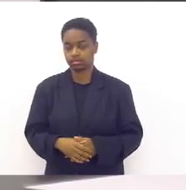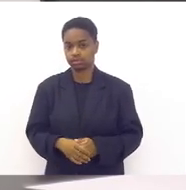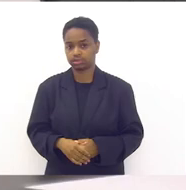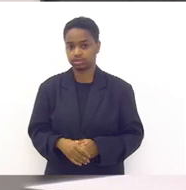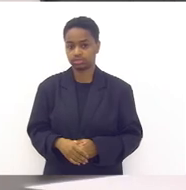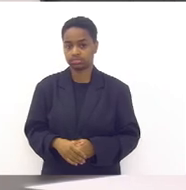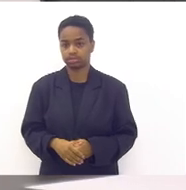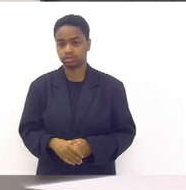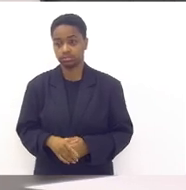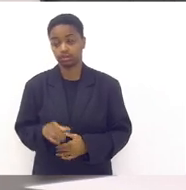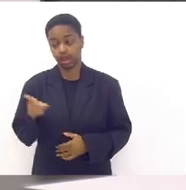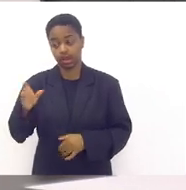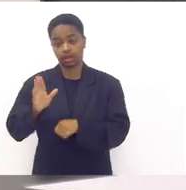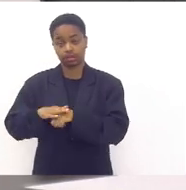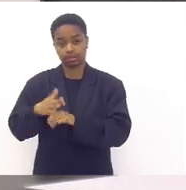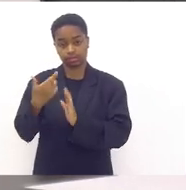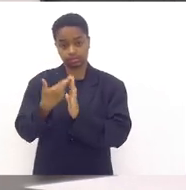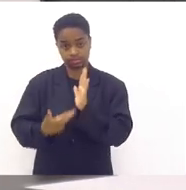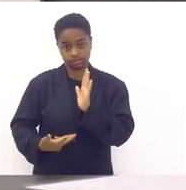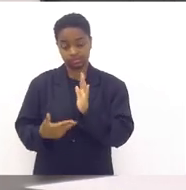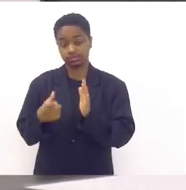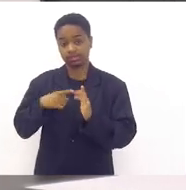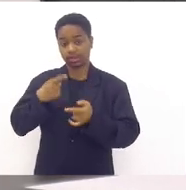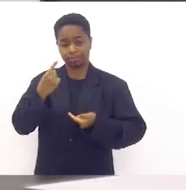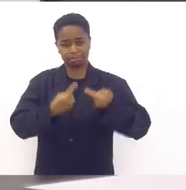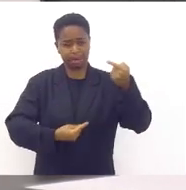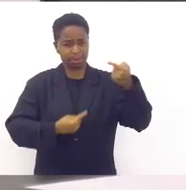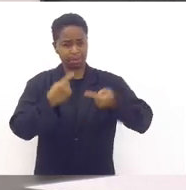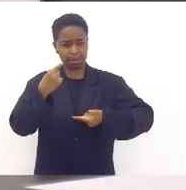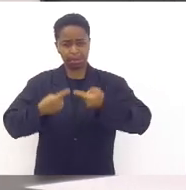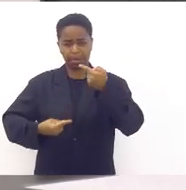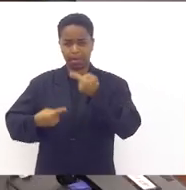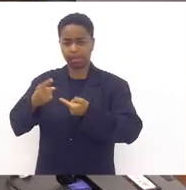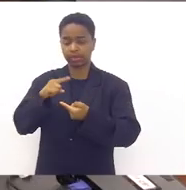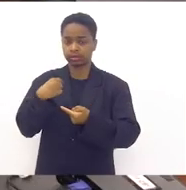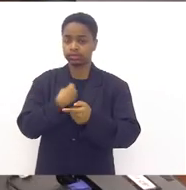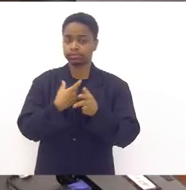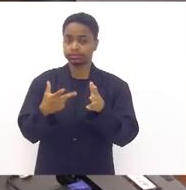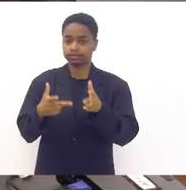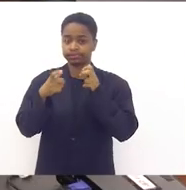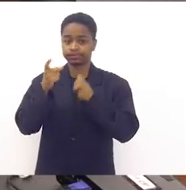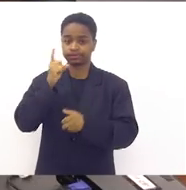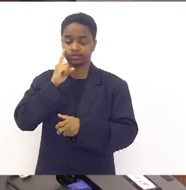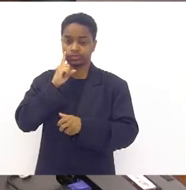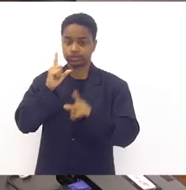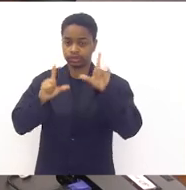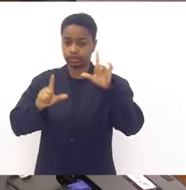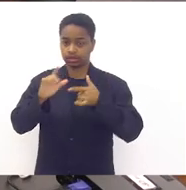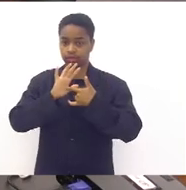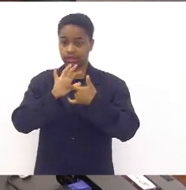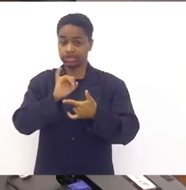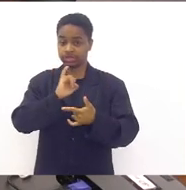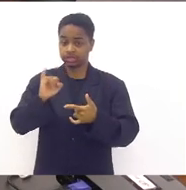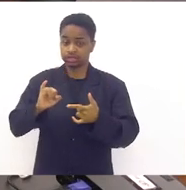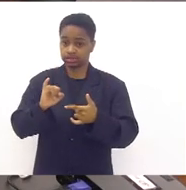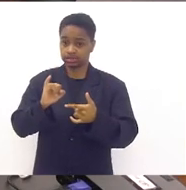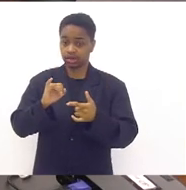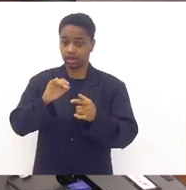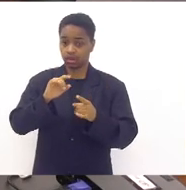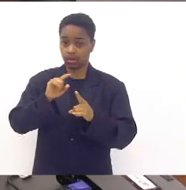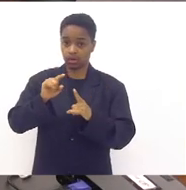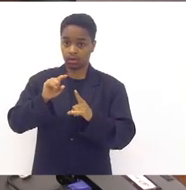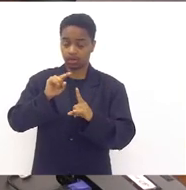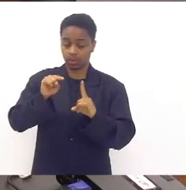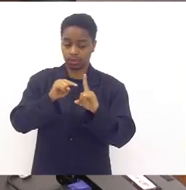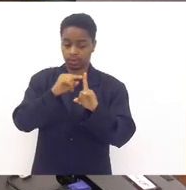E ele é o relator. E ali está essa grande discussão que a gente está vendo aí todos os dias na imprensa, que é se vai cumprir a meta ou não. Então,